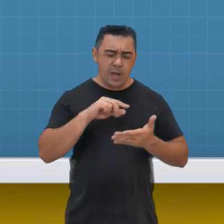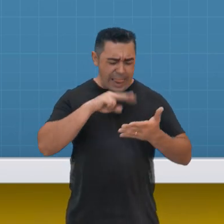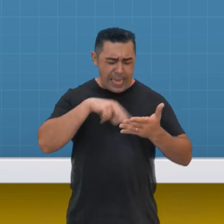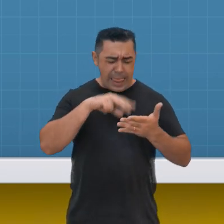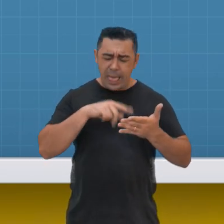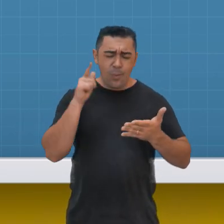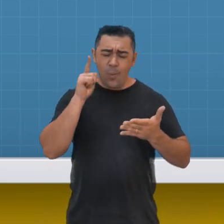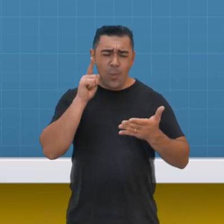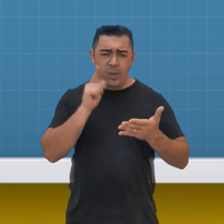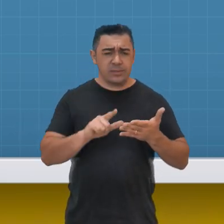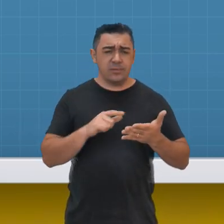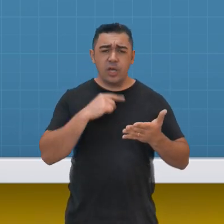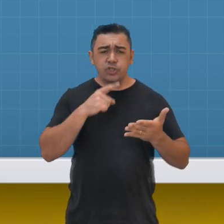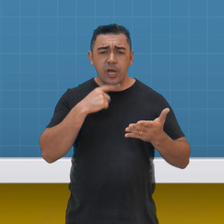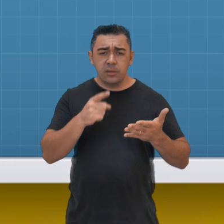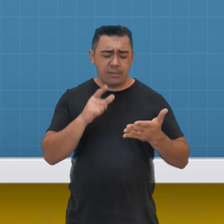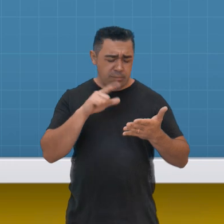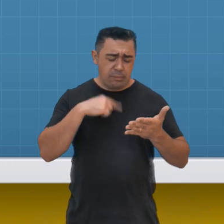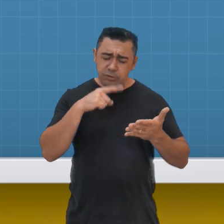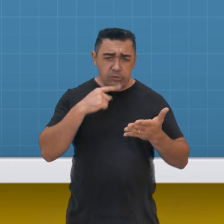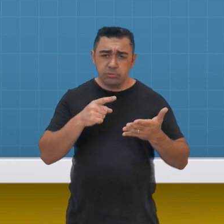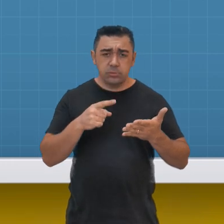vou conseguir, não adianta.